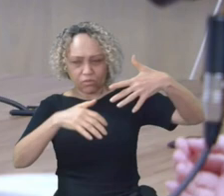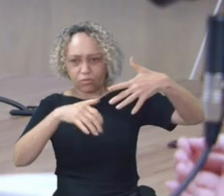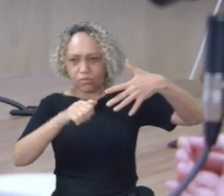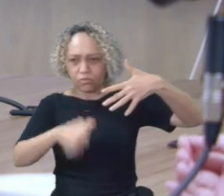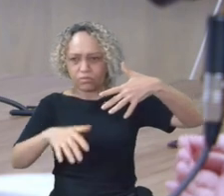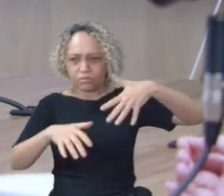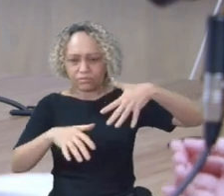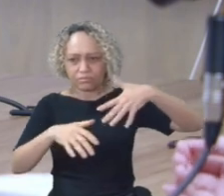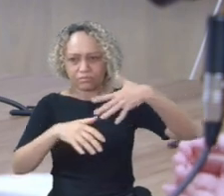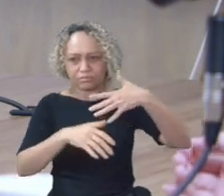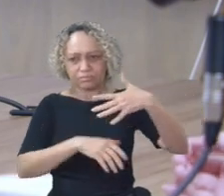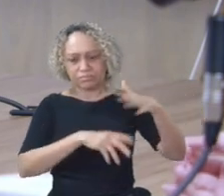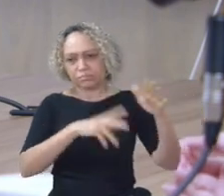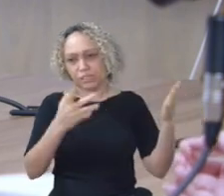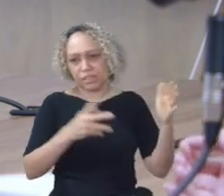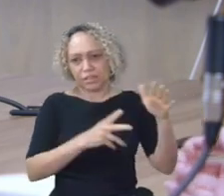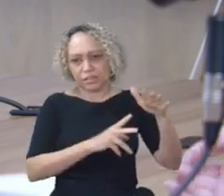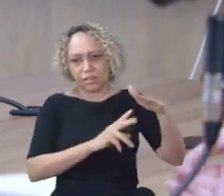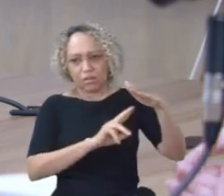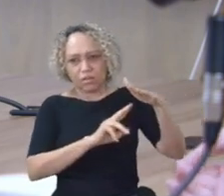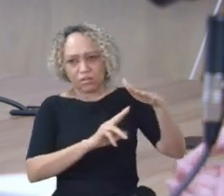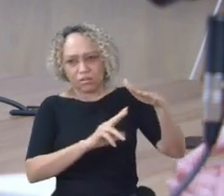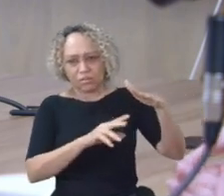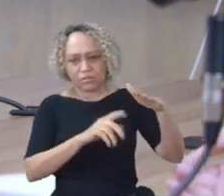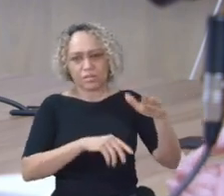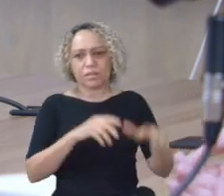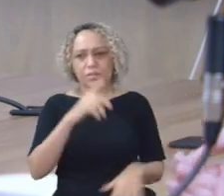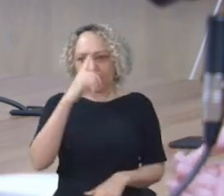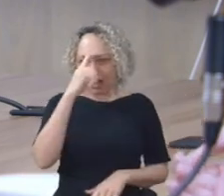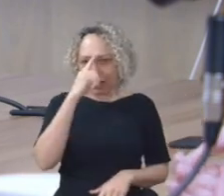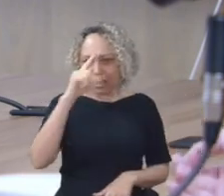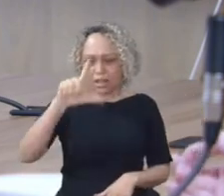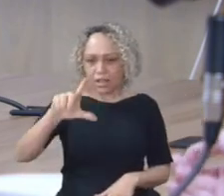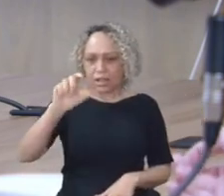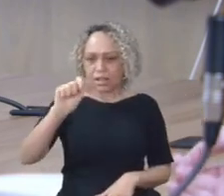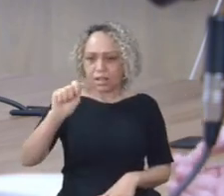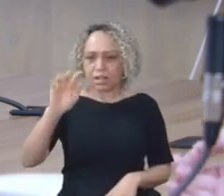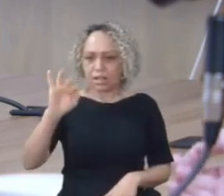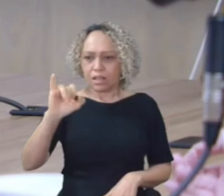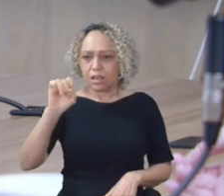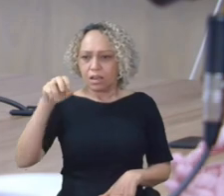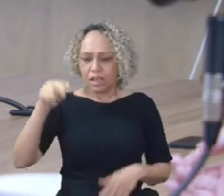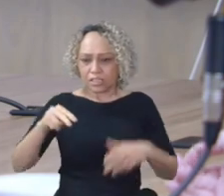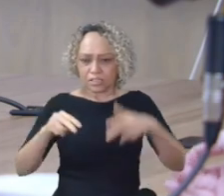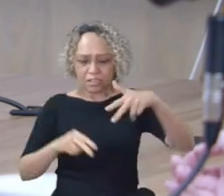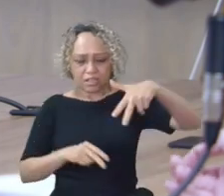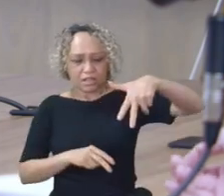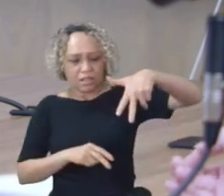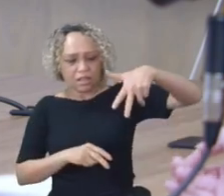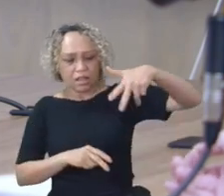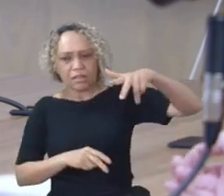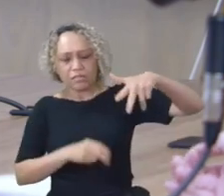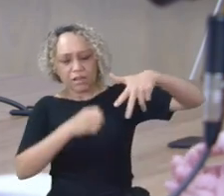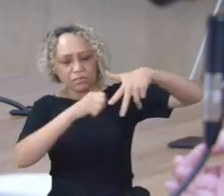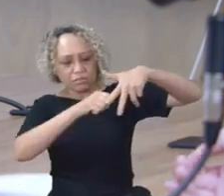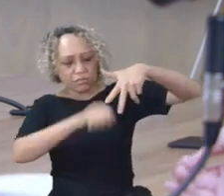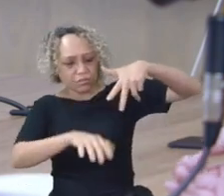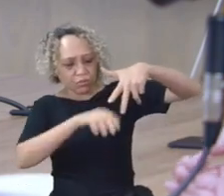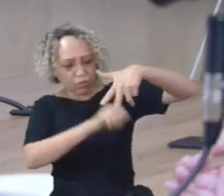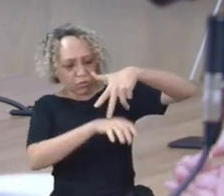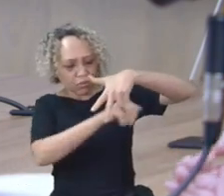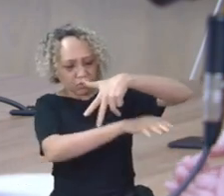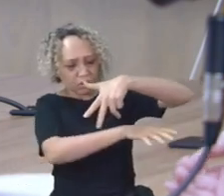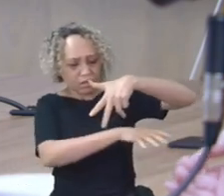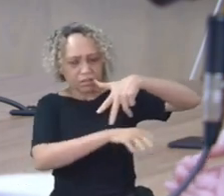povos. Macro-G, vou trazer um exemplo do indígena, o latim, né? Tem o latim e aí vai derivando várias outras línguas, né? Então, nos